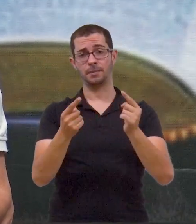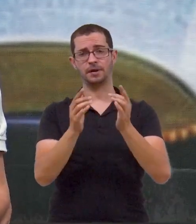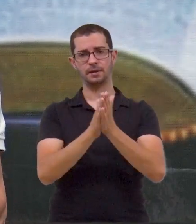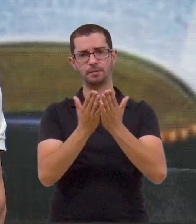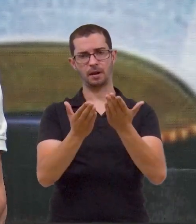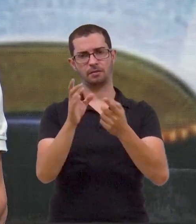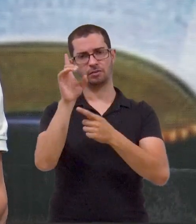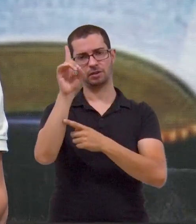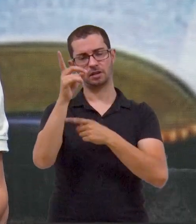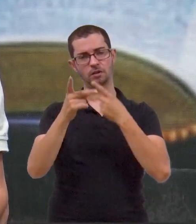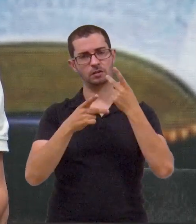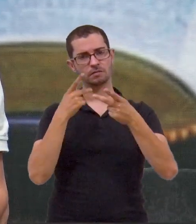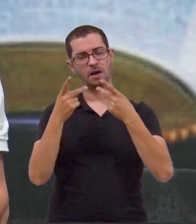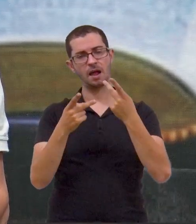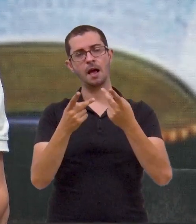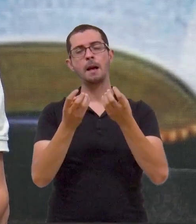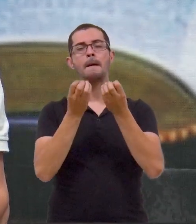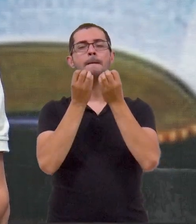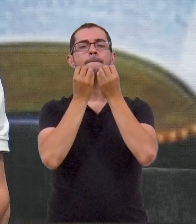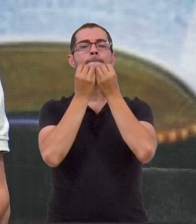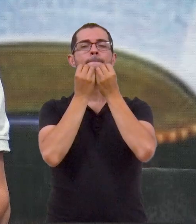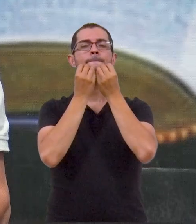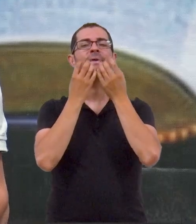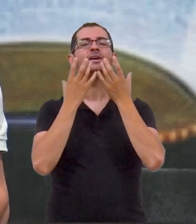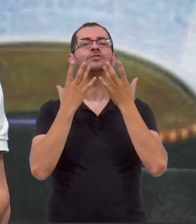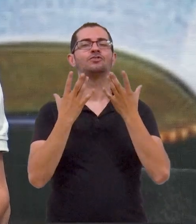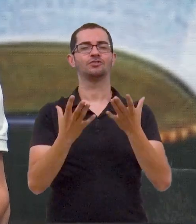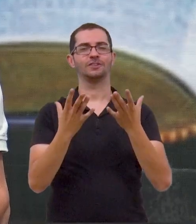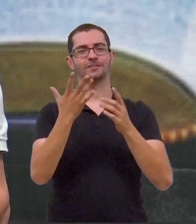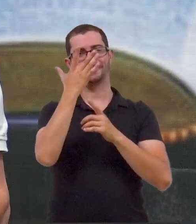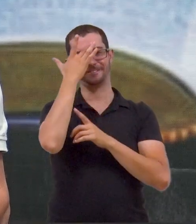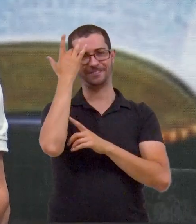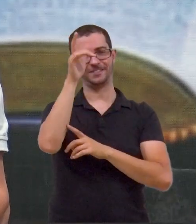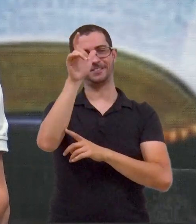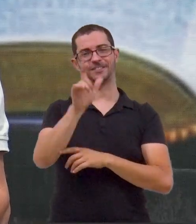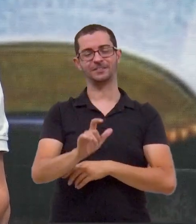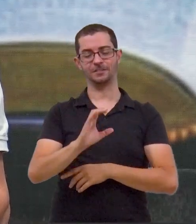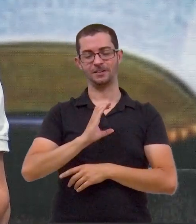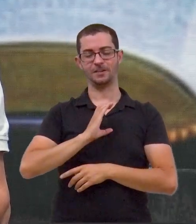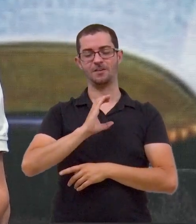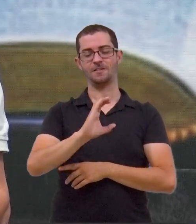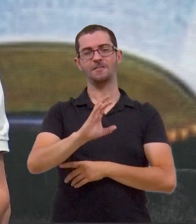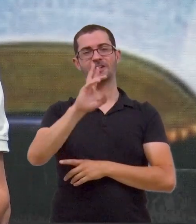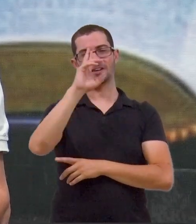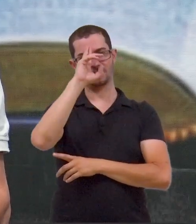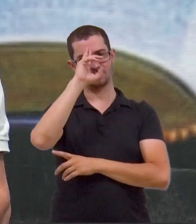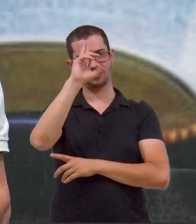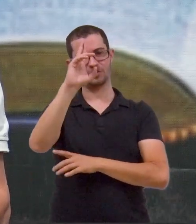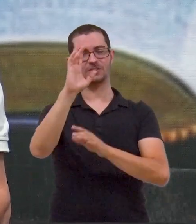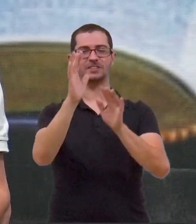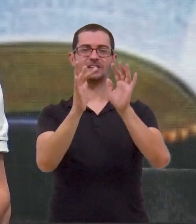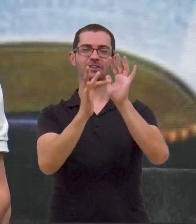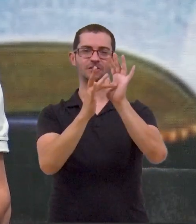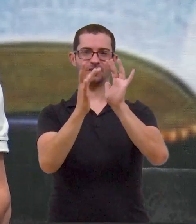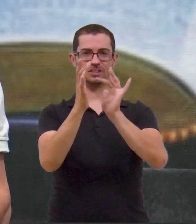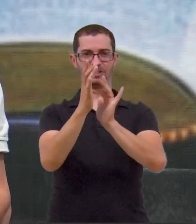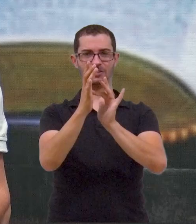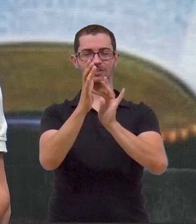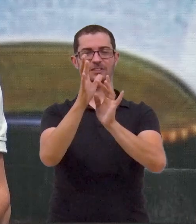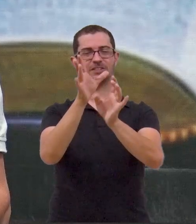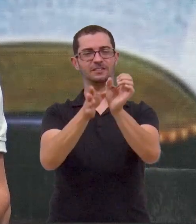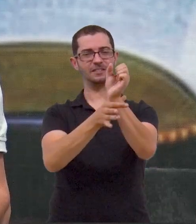diz, bendito é o homem que confia no Senhor. Sim. E faz dele o seu braço